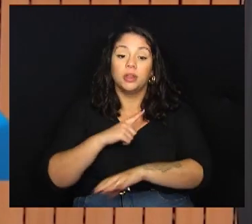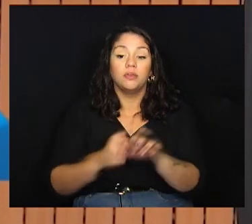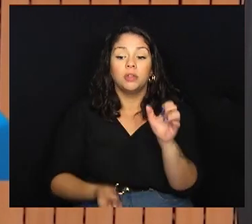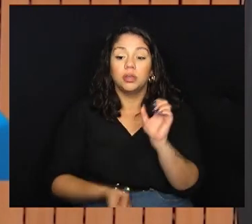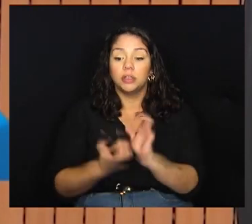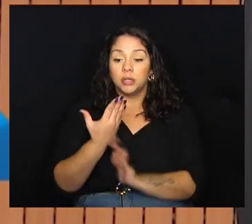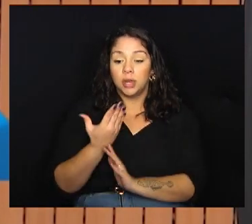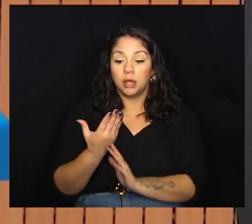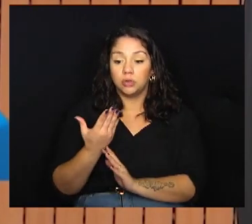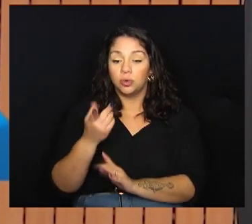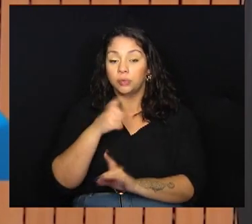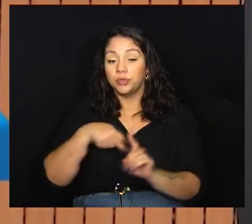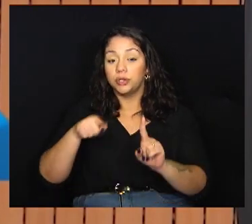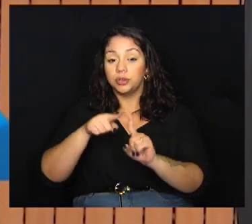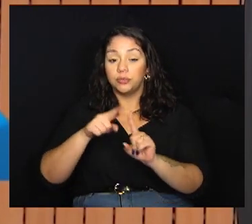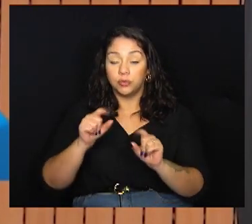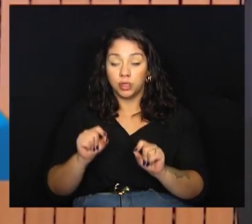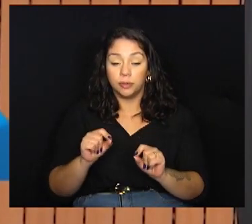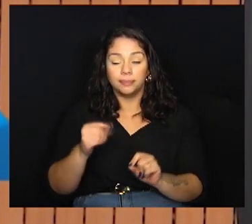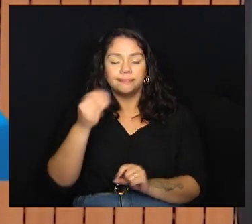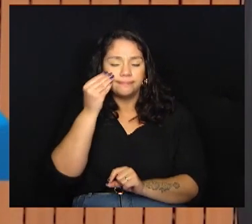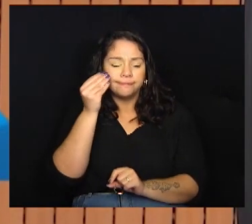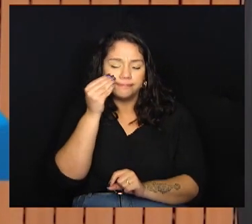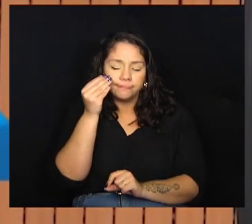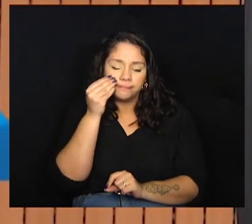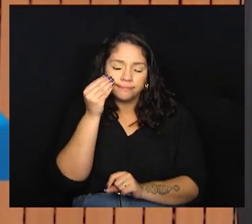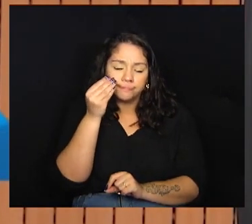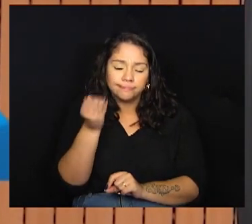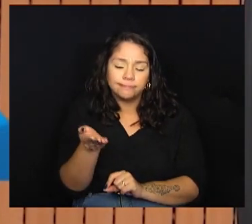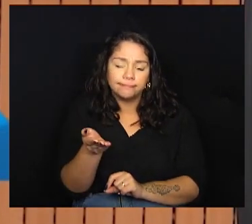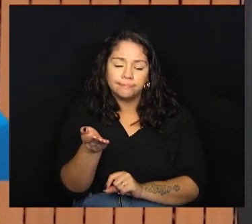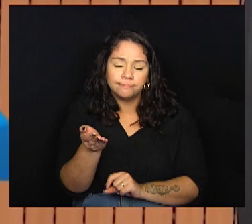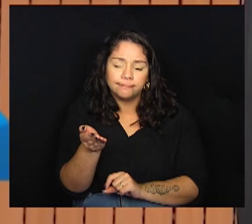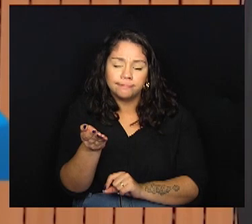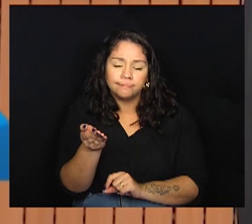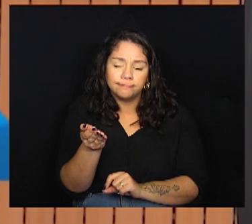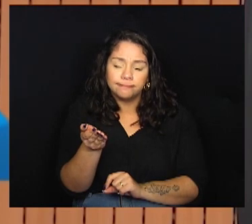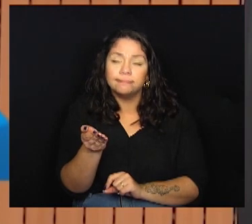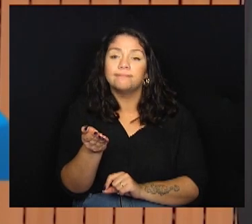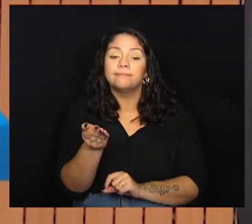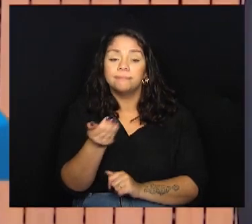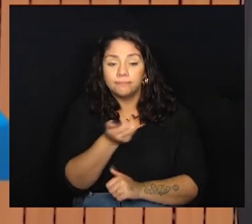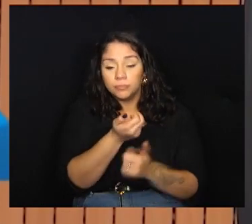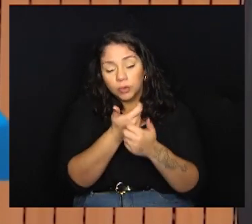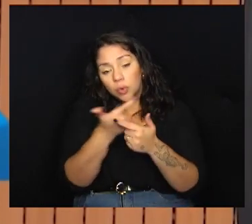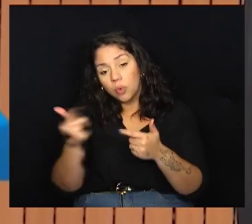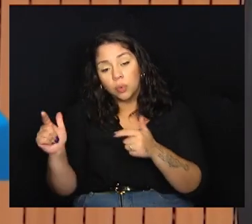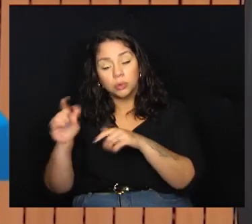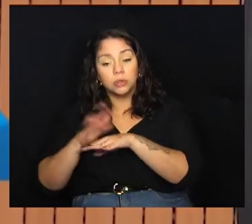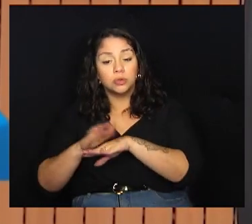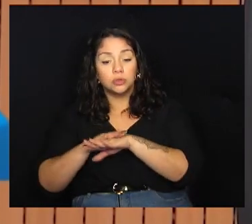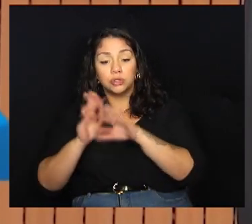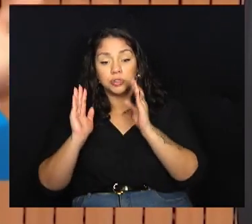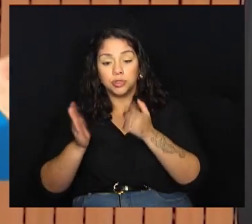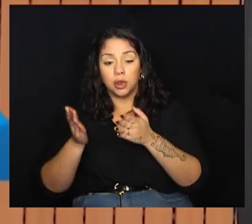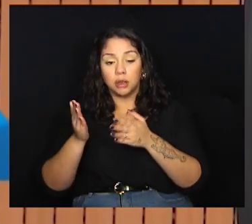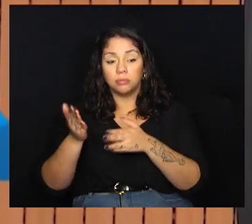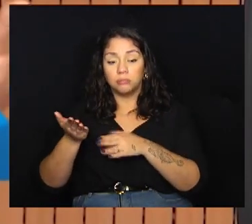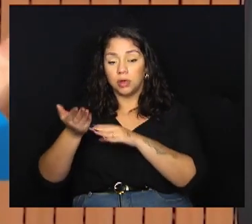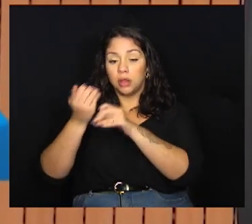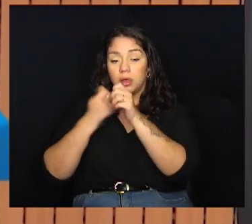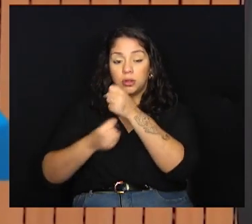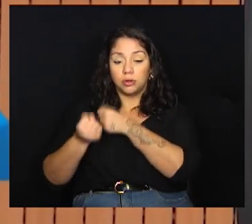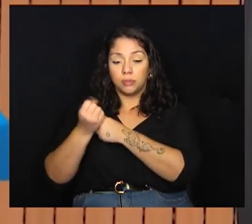no intuito de tentar resgatar aquelas ações que já foram feitas aí alguns anos atrás, e até depois